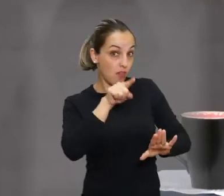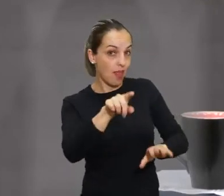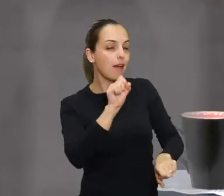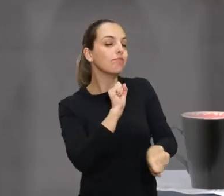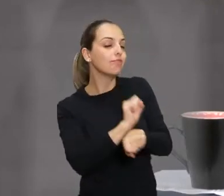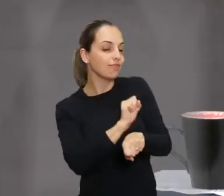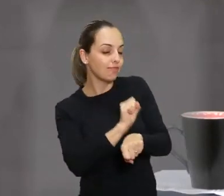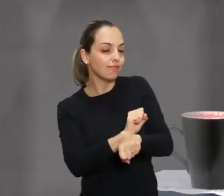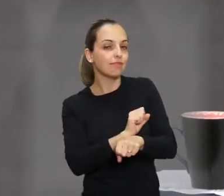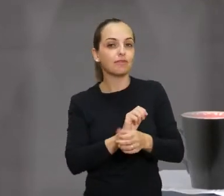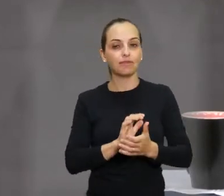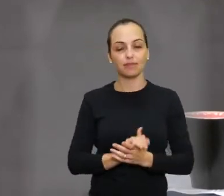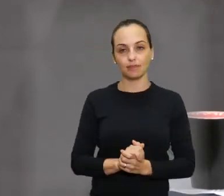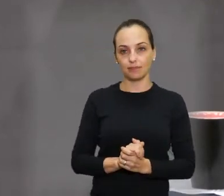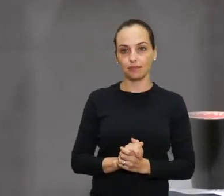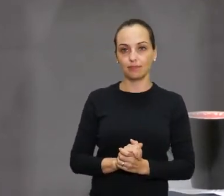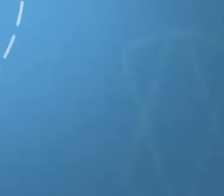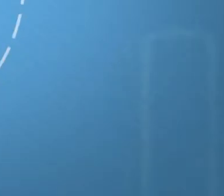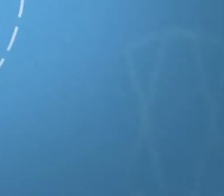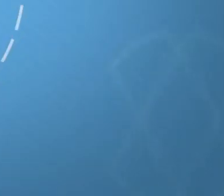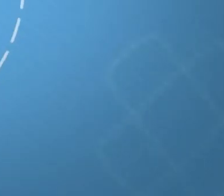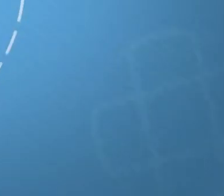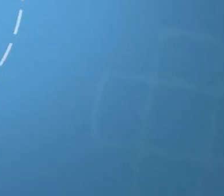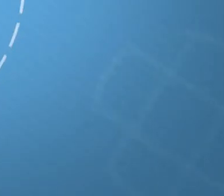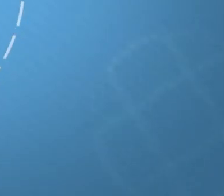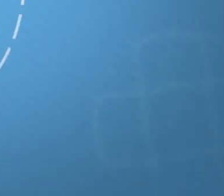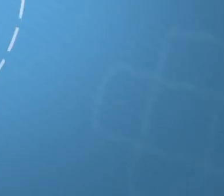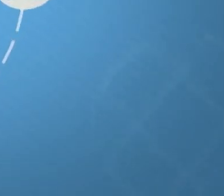um breve intervalo, mas não saia daí.